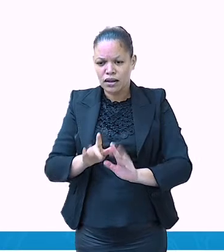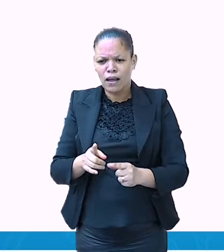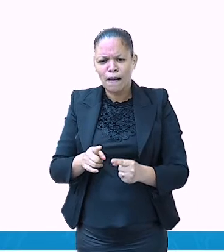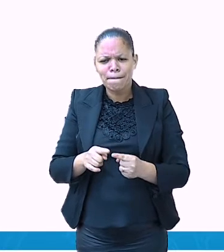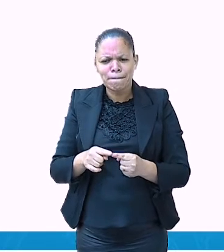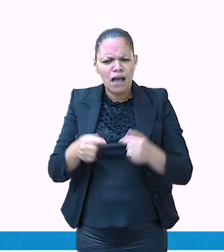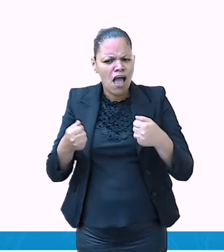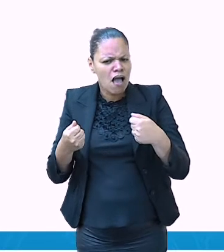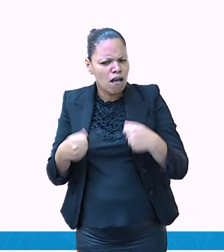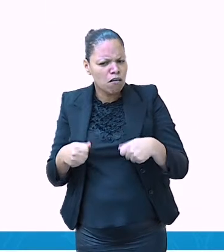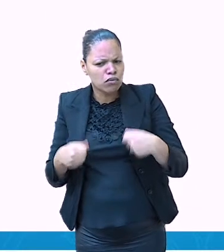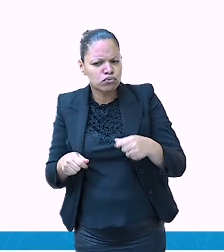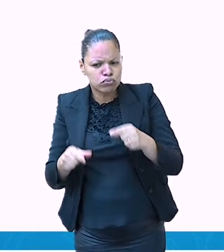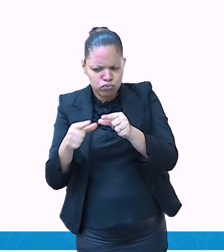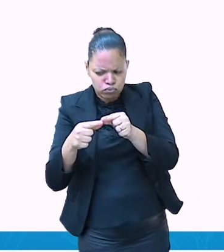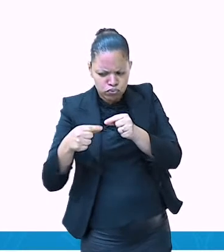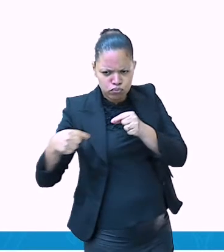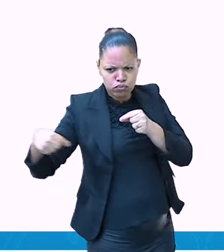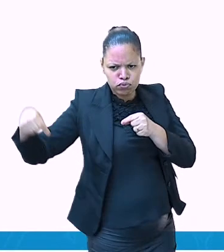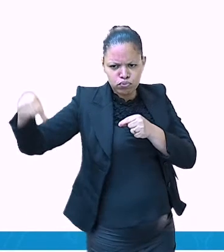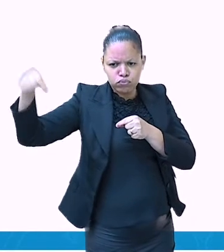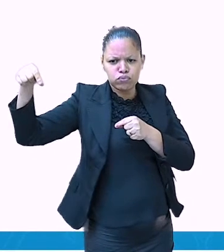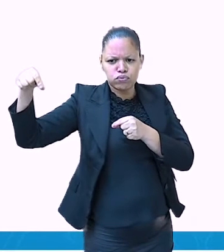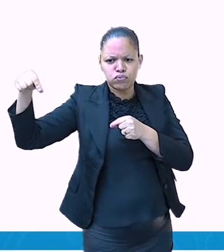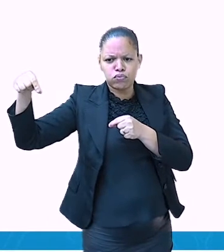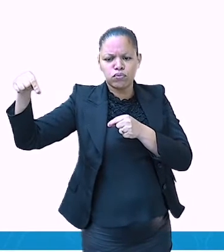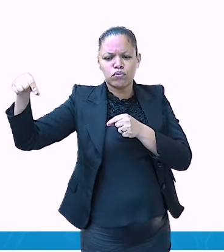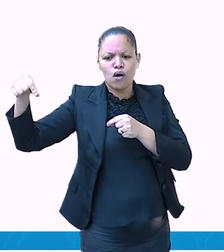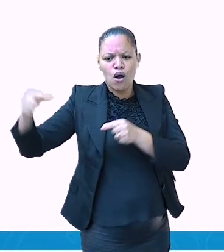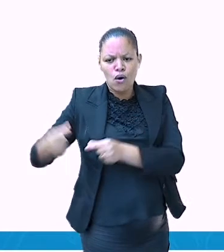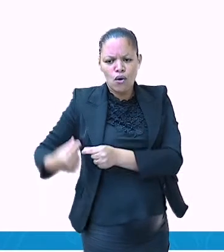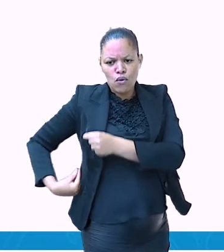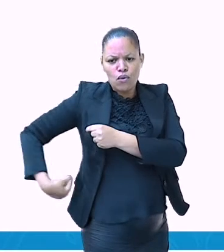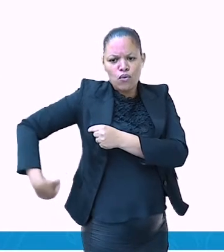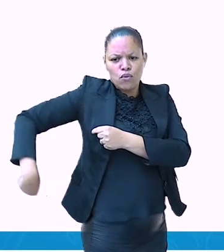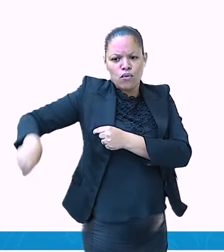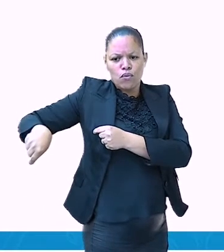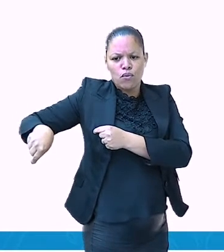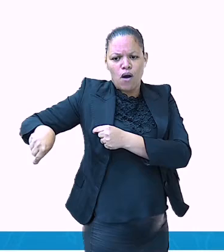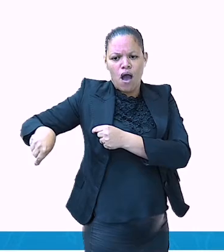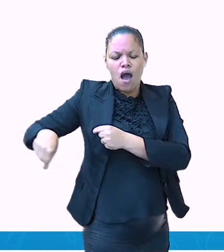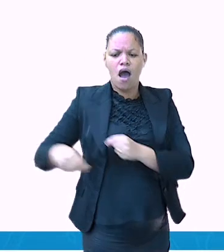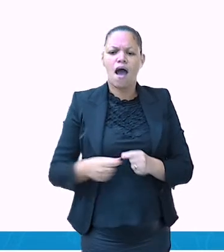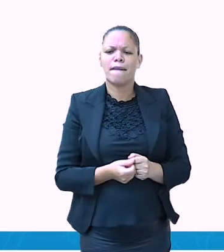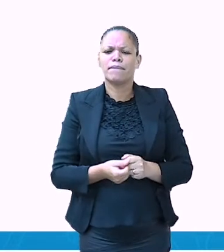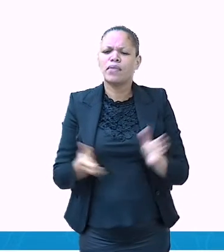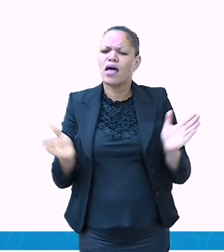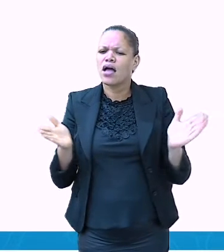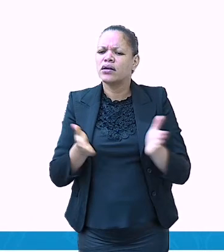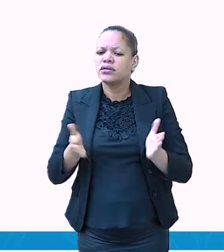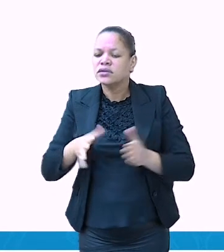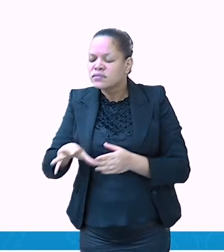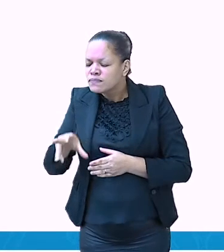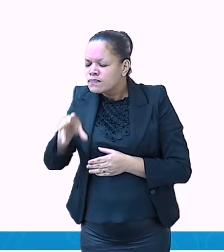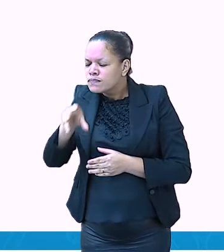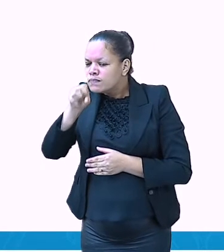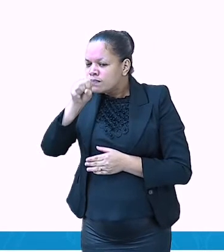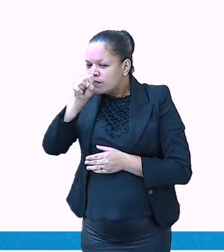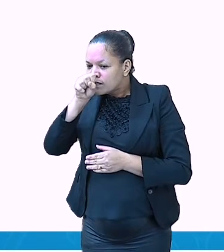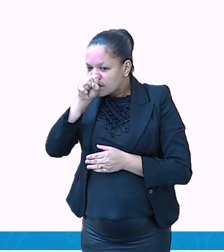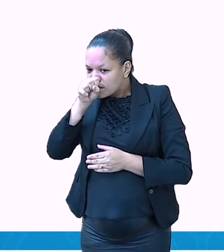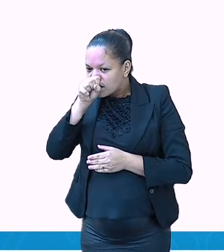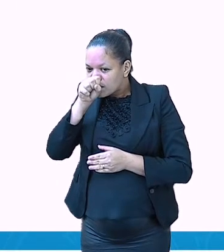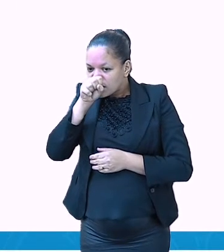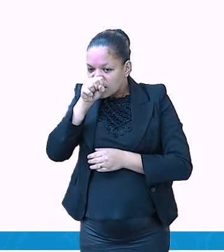fase adulta é que ele deixa de ter o rabo. Então ele aí já respira pela parte cutânea, respiração